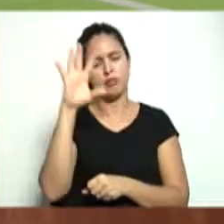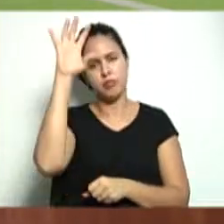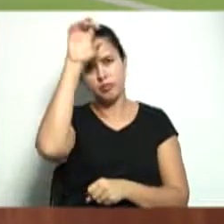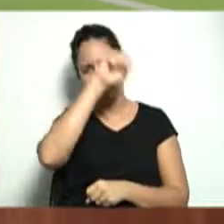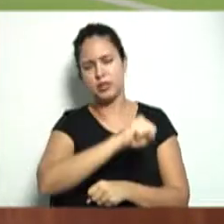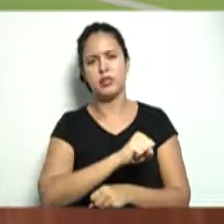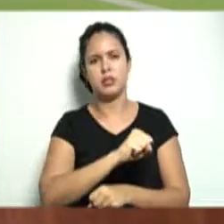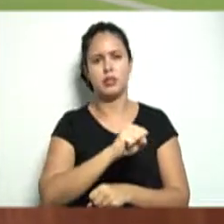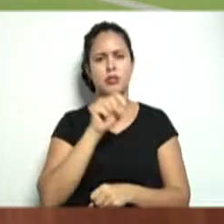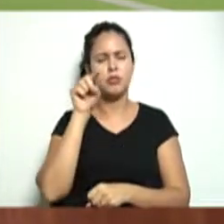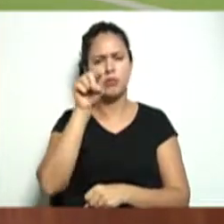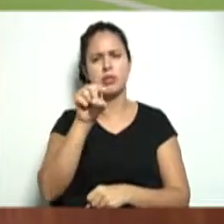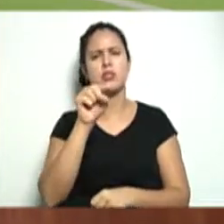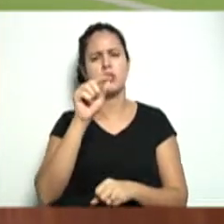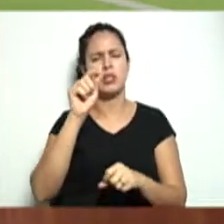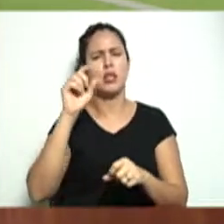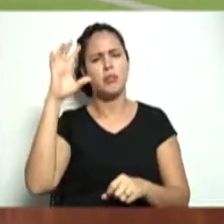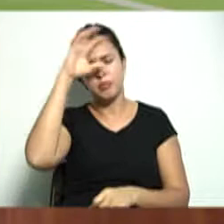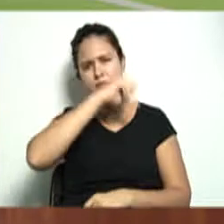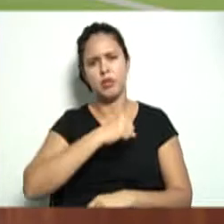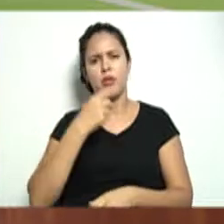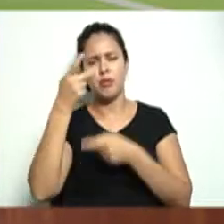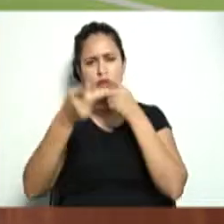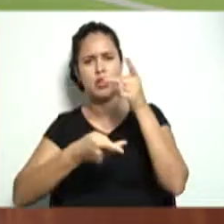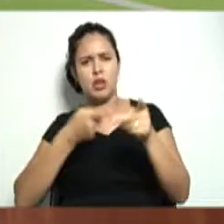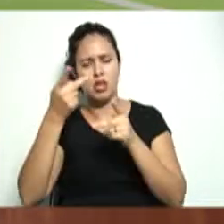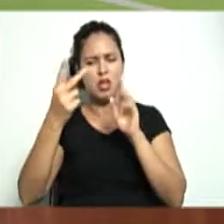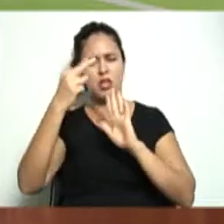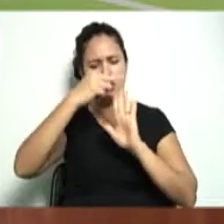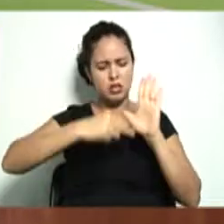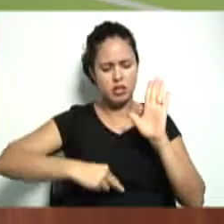que anda, um ser que fala, um ser que lê.